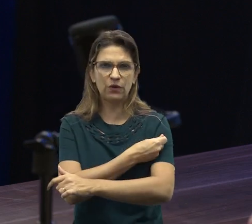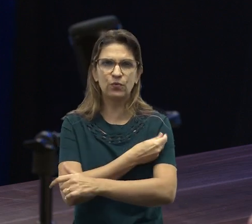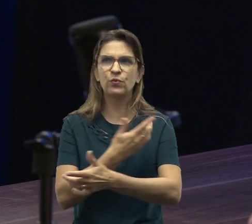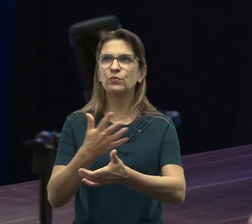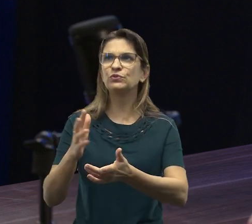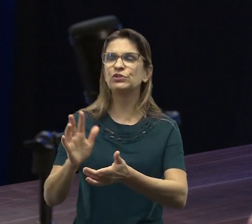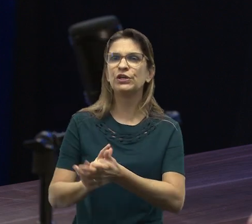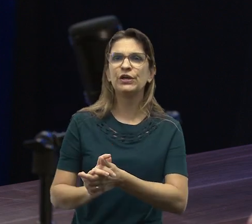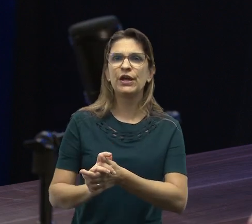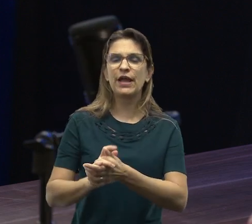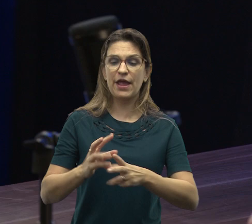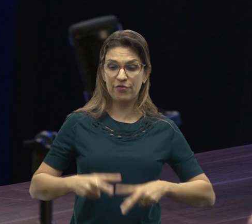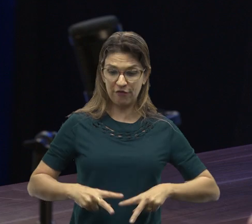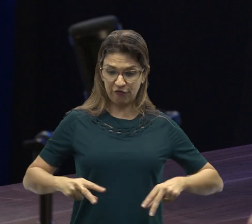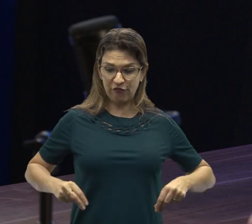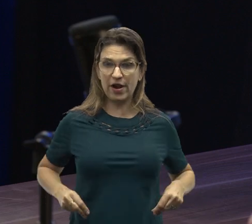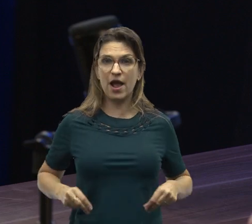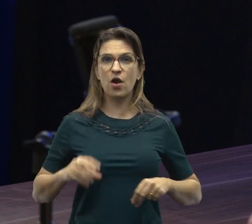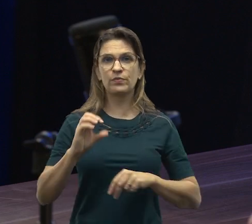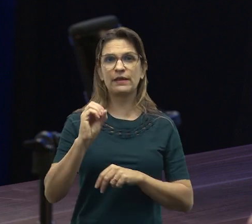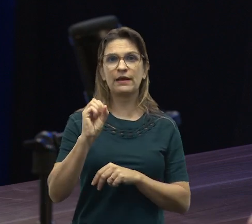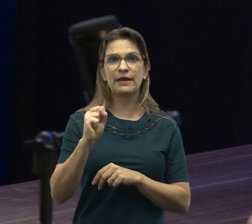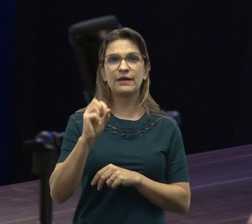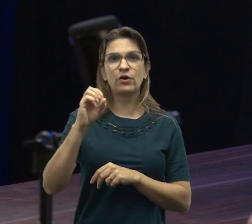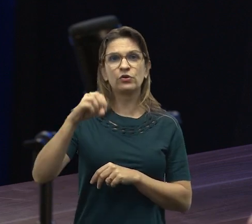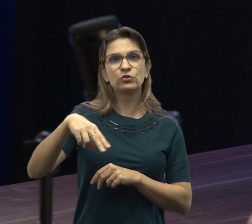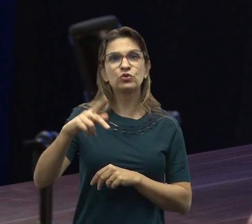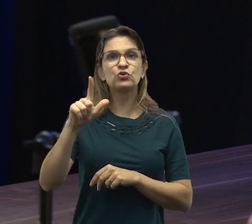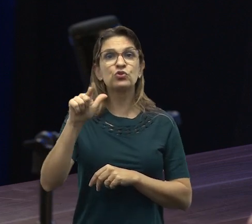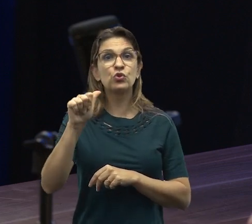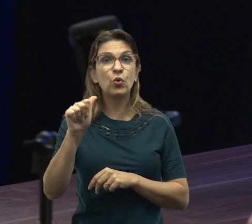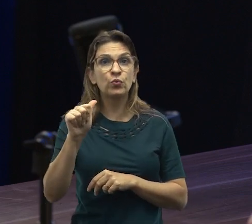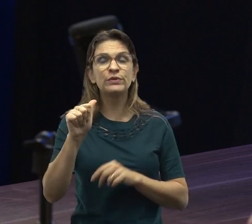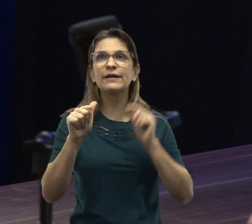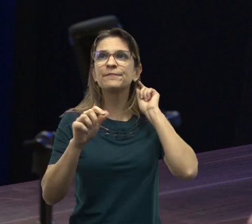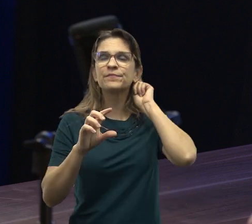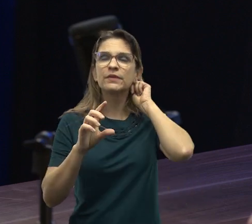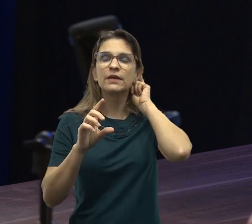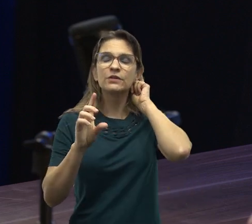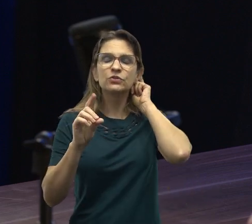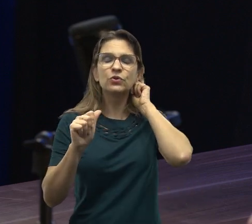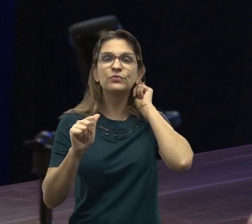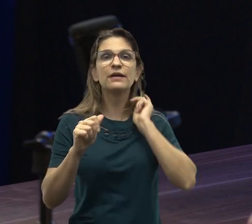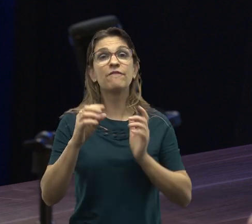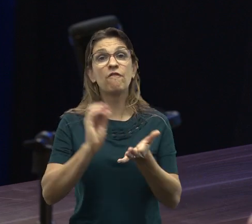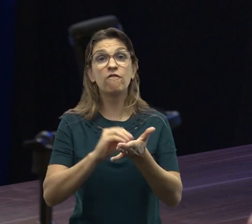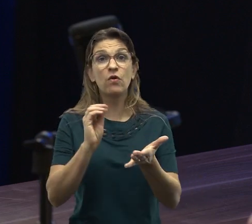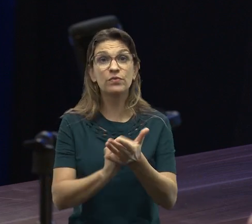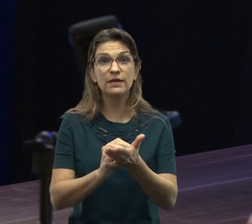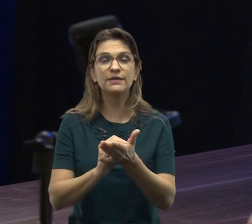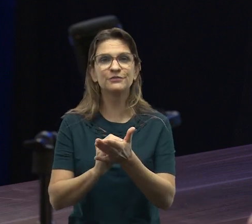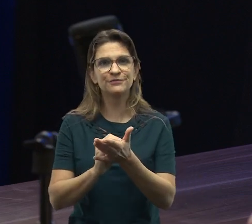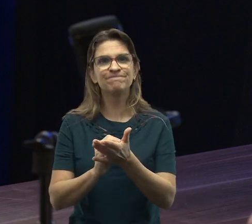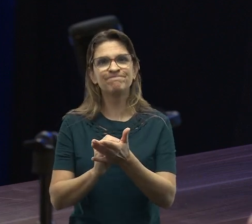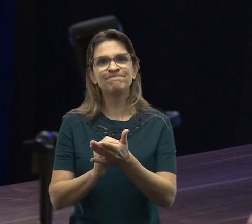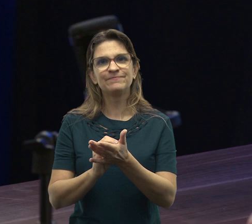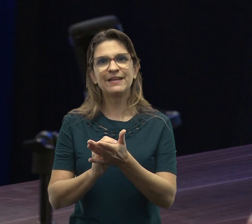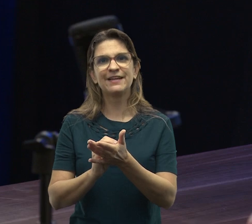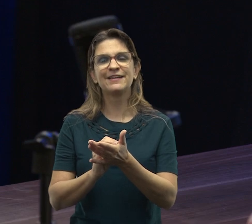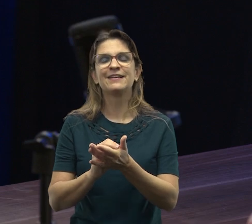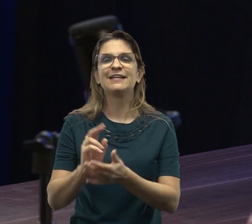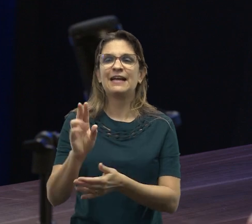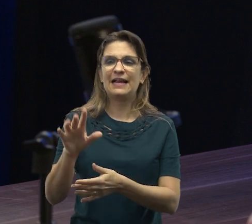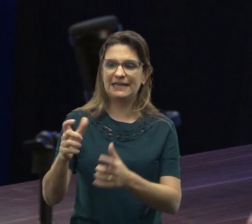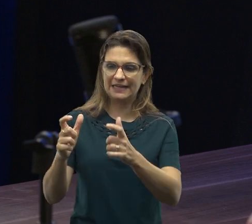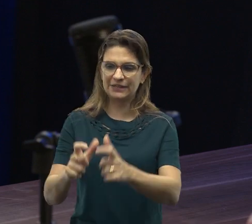né? Muitos pacientes pegam esses materiais nas unidades de saúde e eu recebo toda semana queixa de